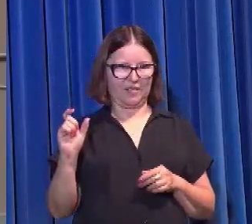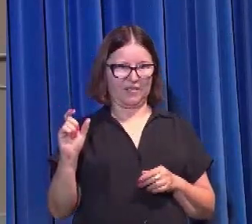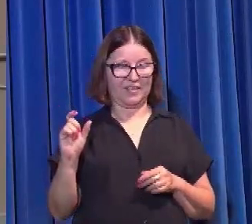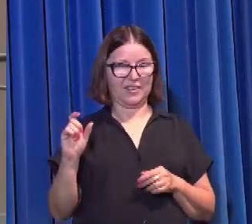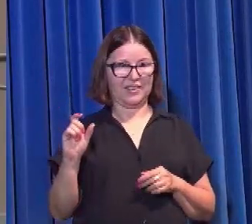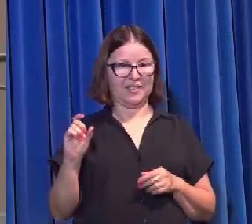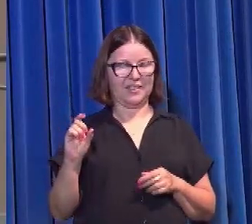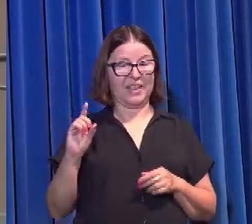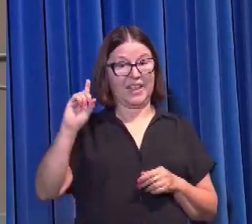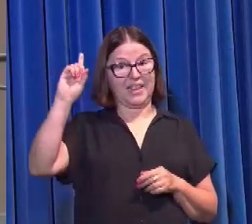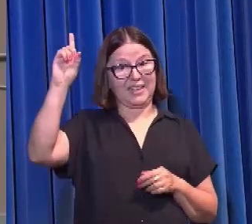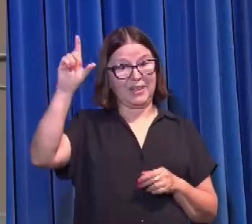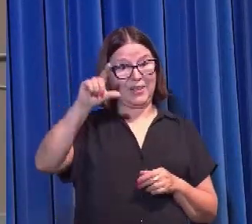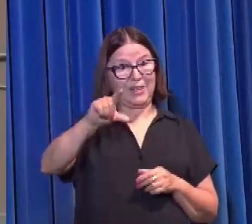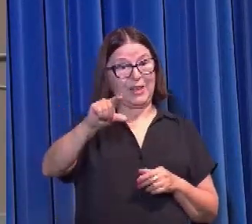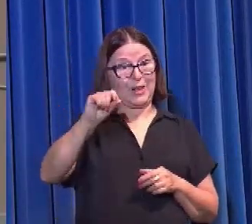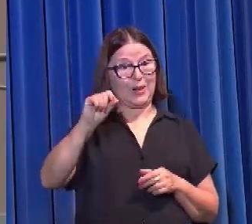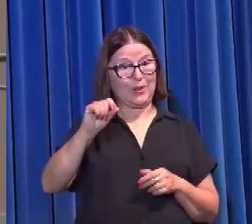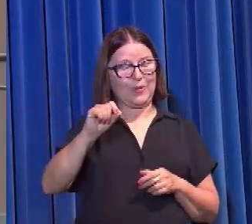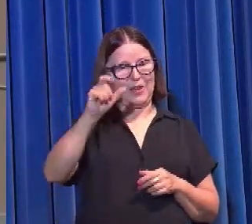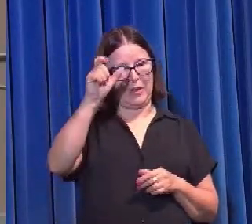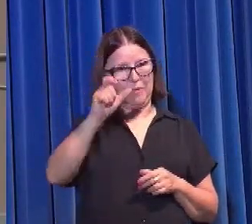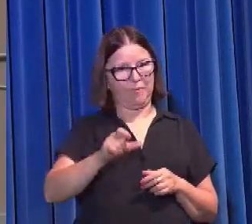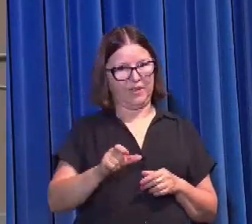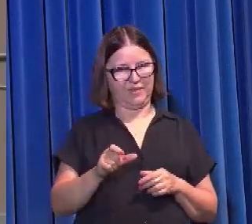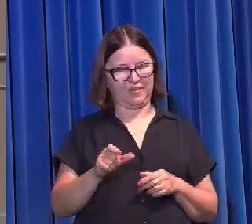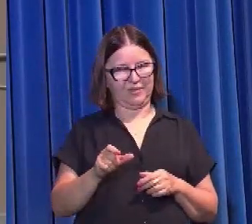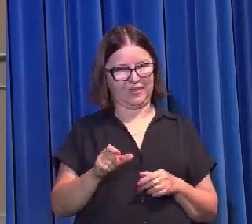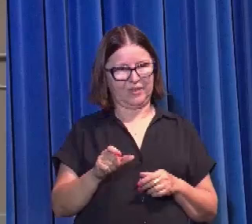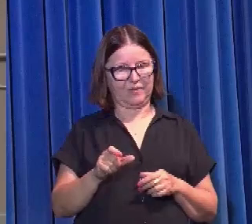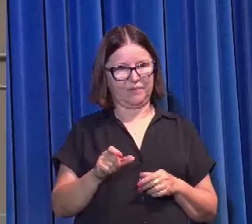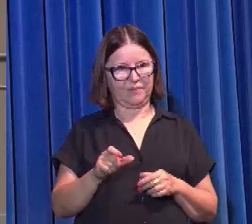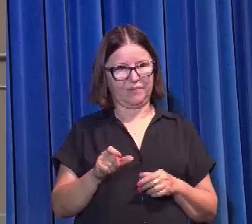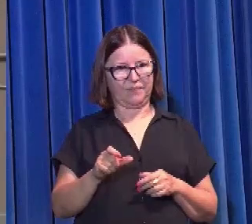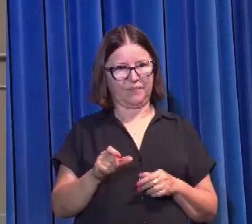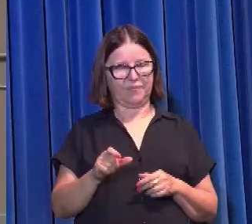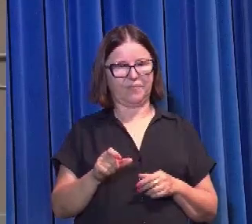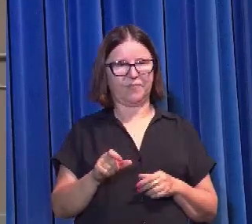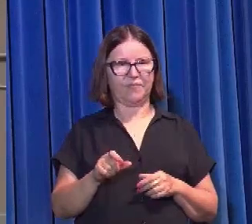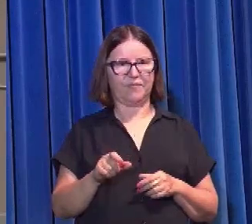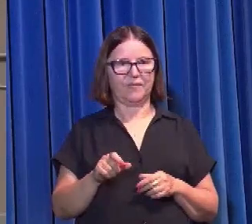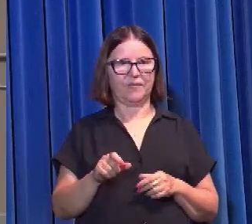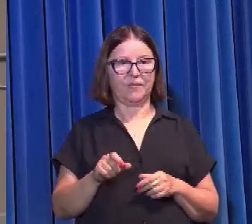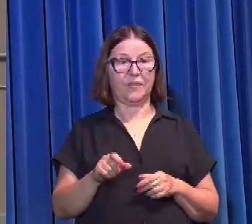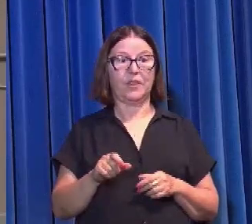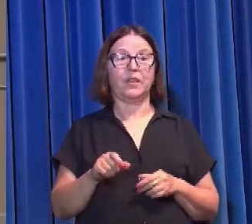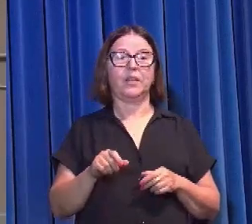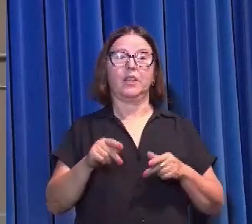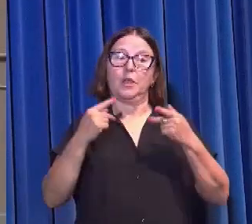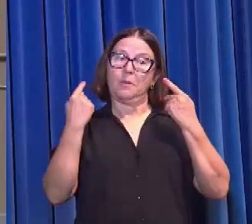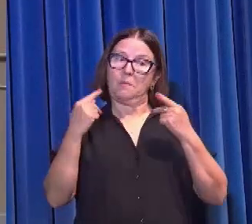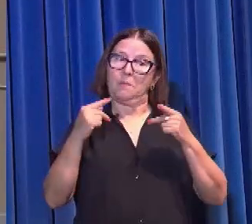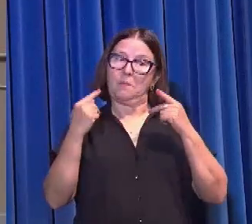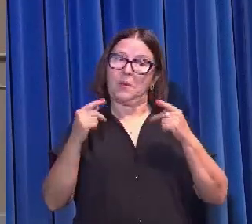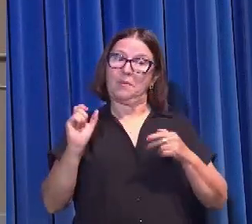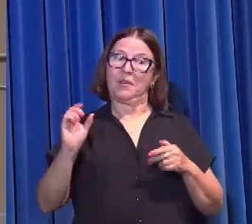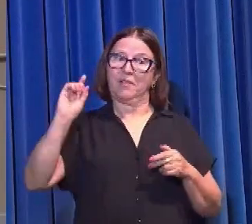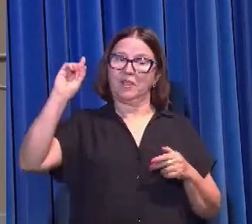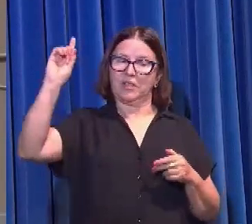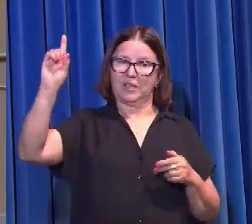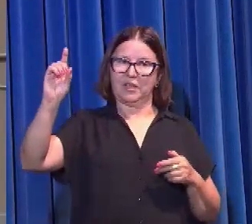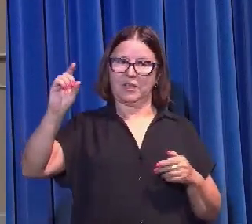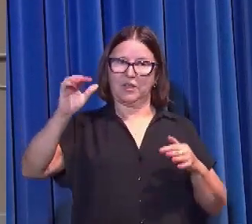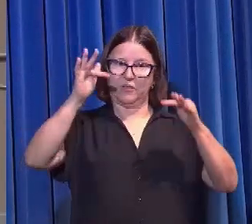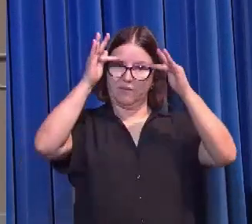colocar alguém que exponha a sua palavra, não a do pregador, mas a sua palavra de maneira fiel, para